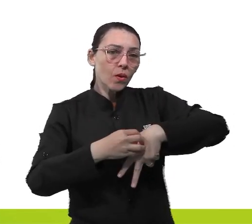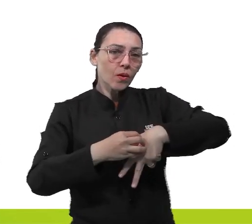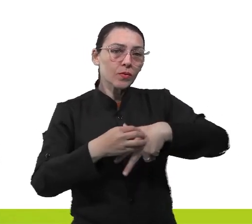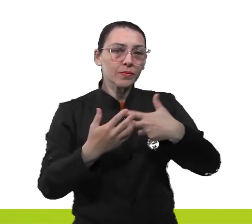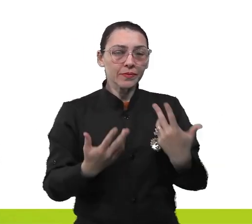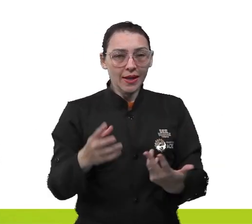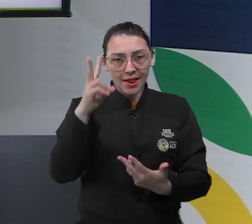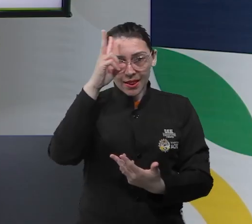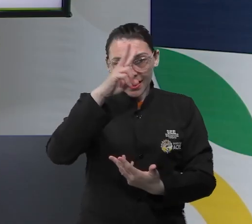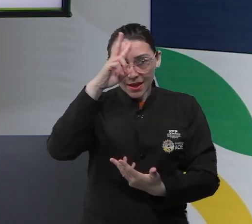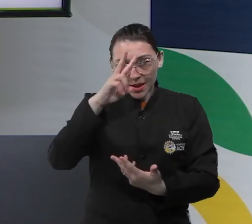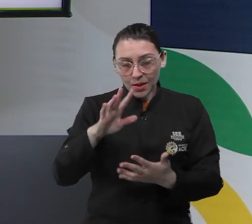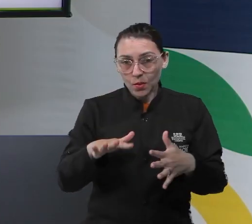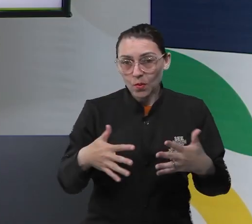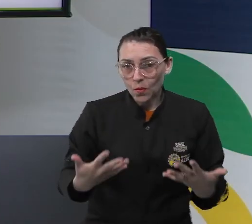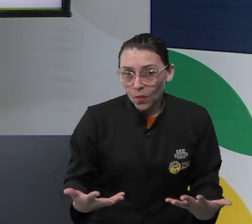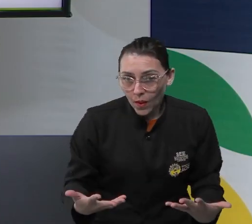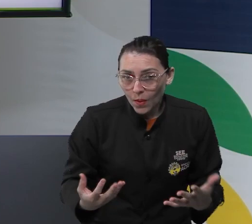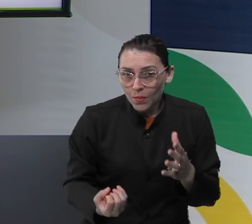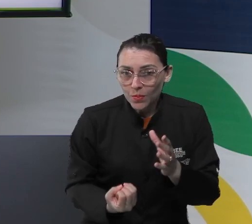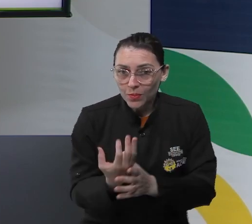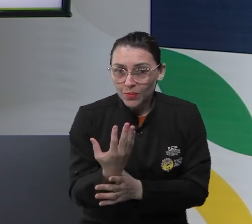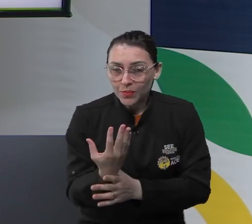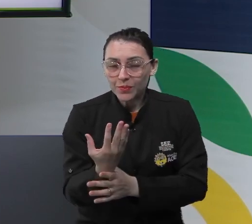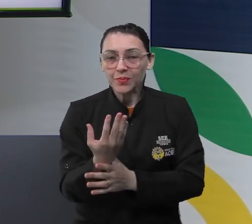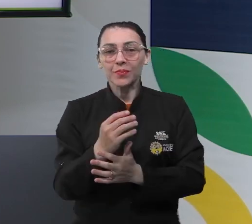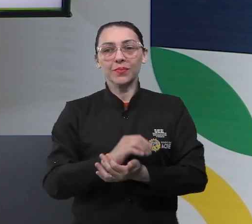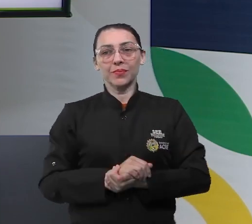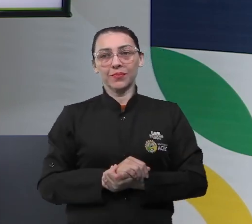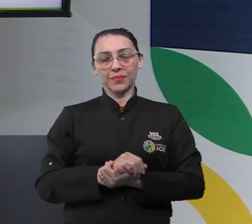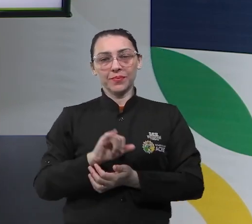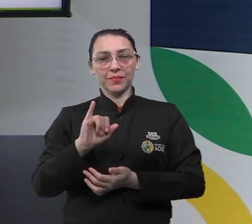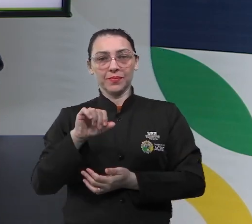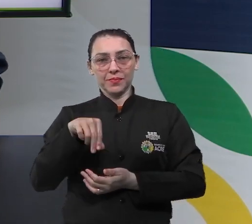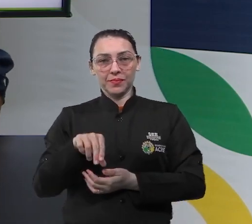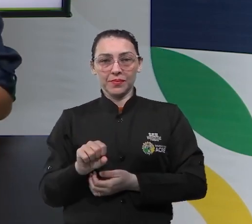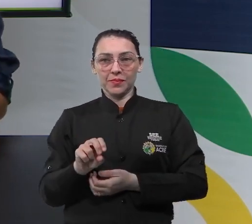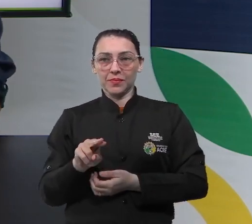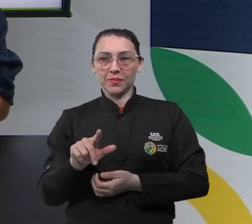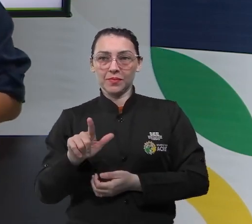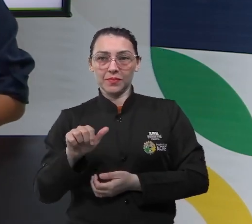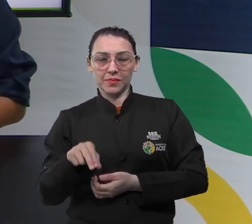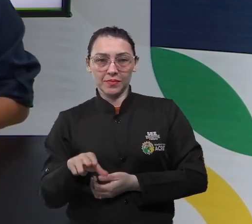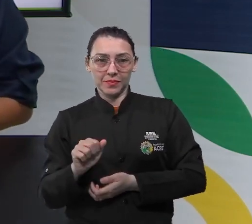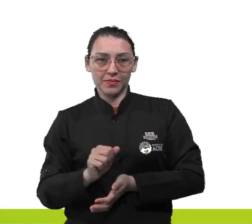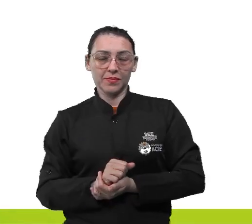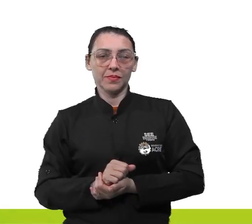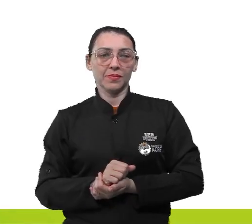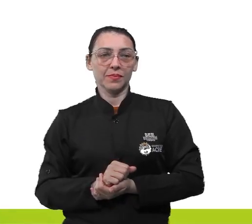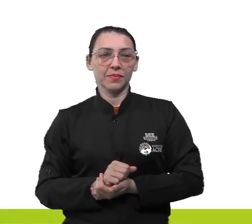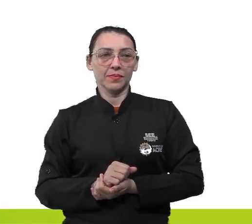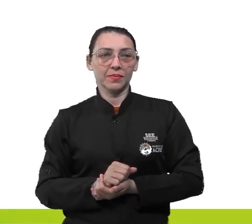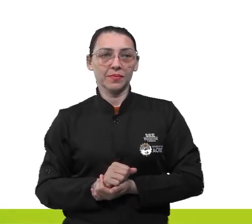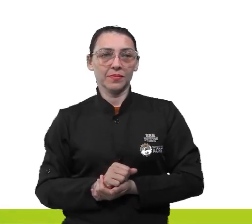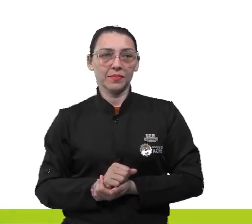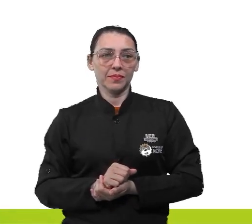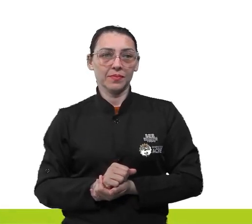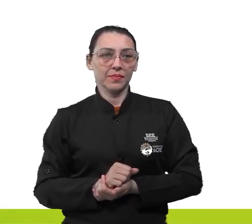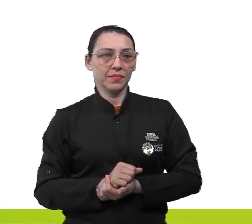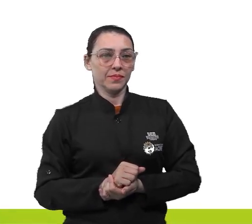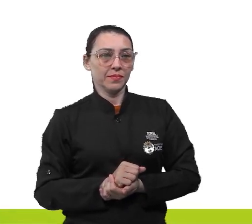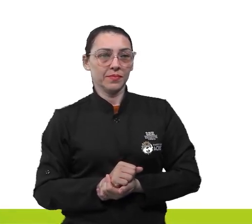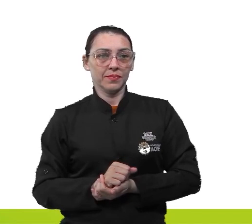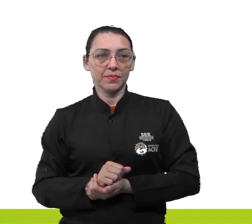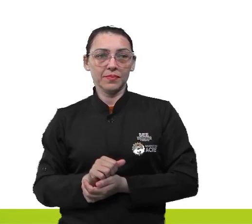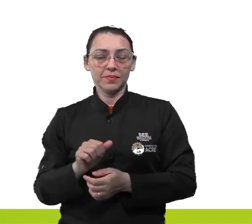aula. Você lembra de qual é o órgão que produz essa substância? Olha só, qual é o órgão,